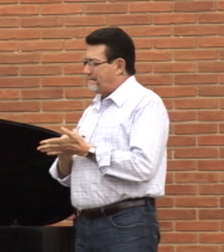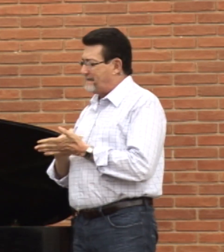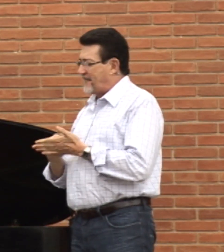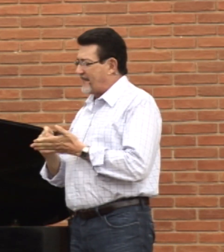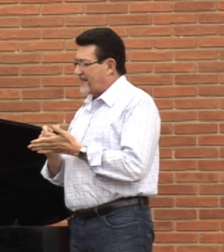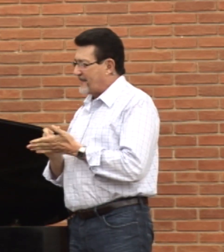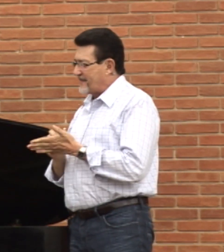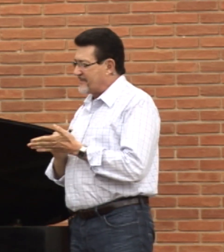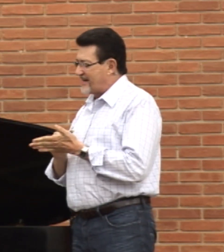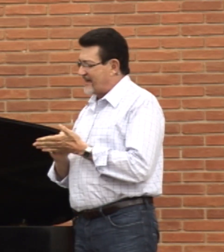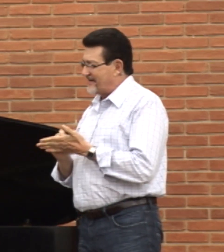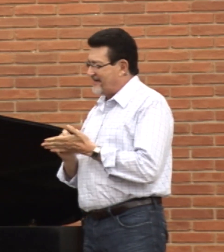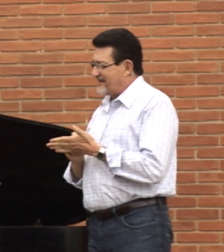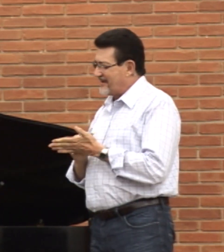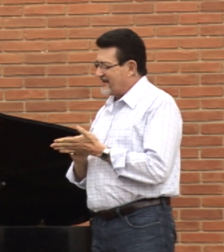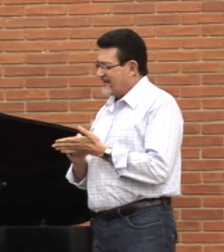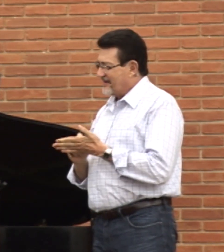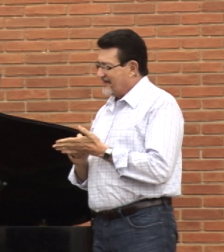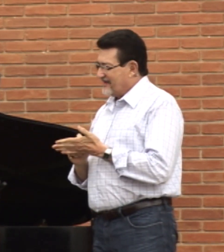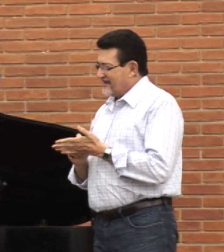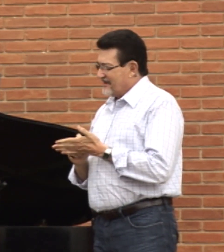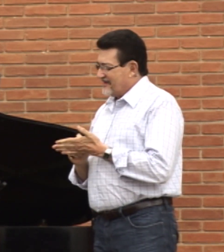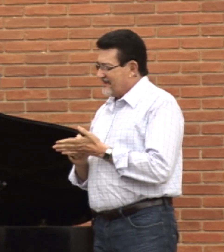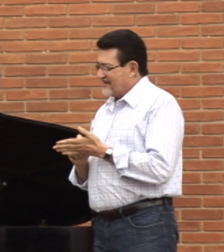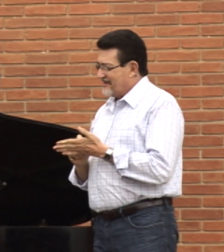contra zerada